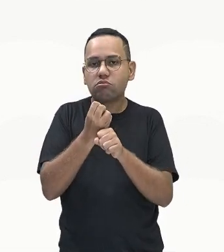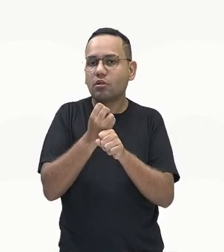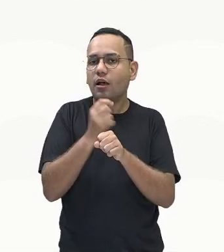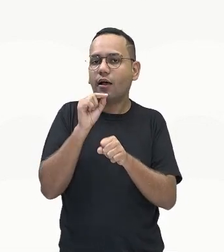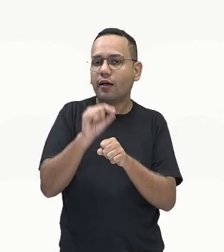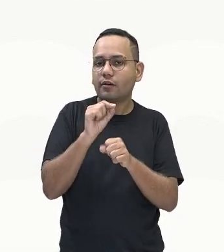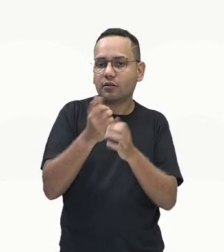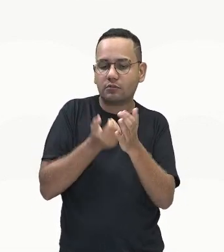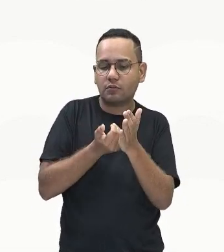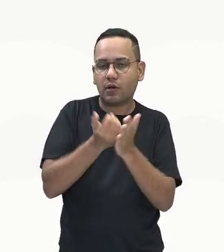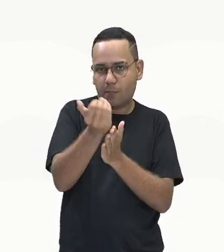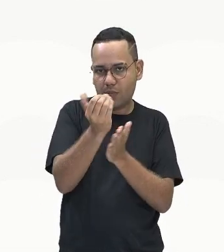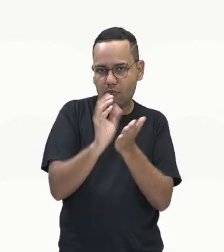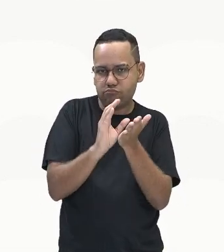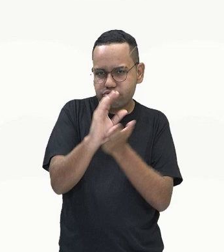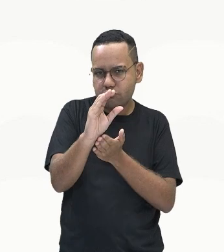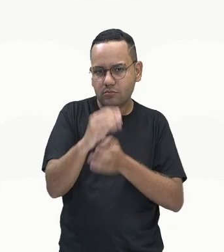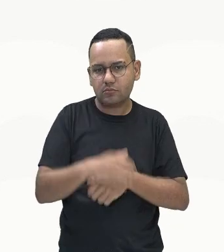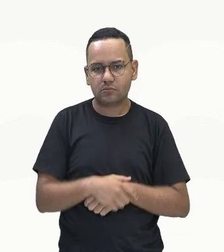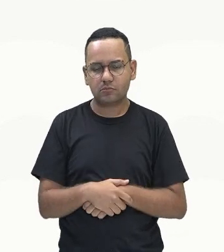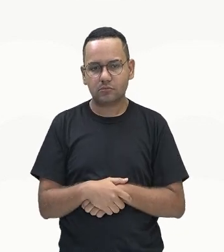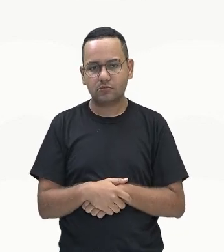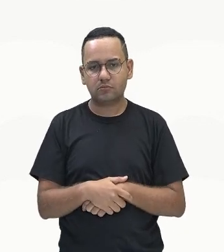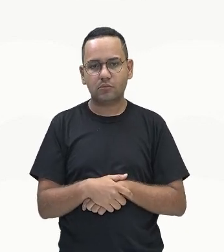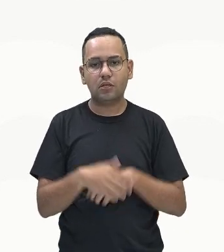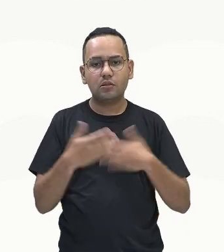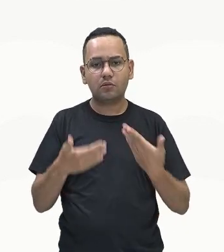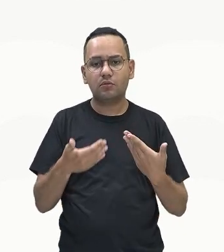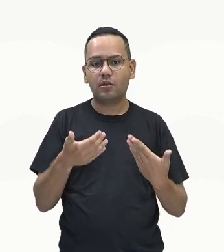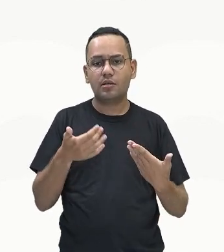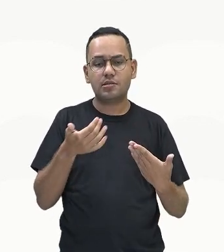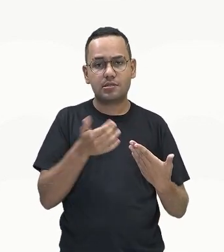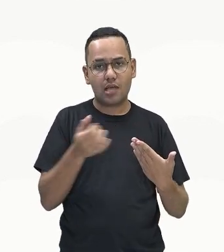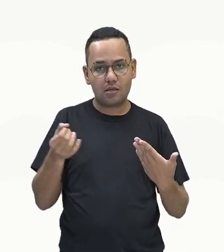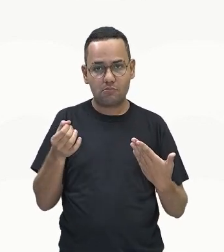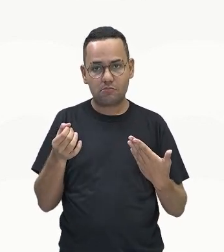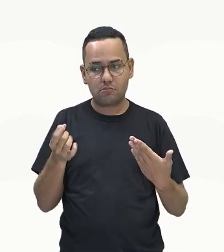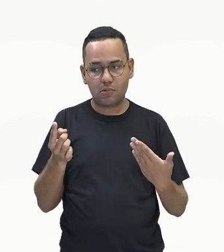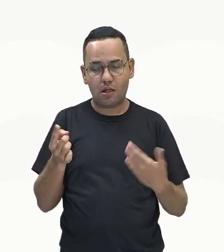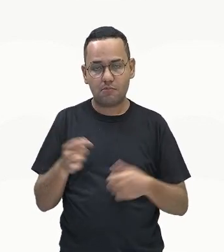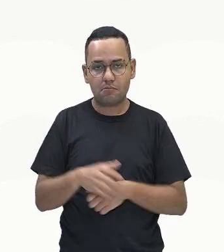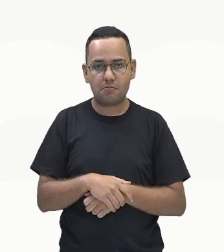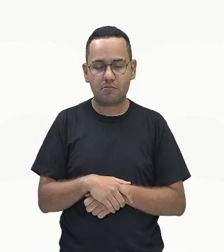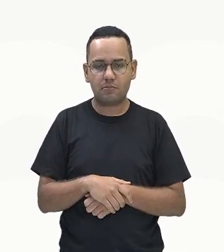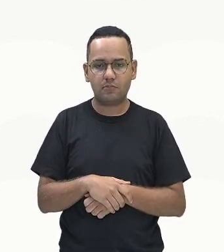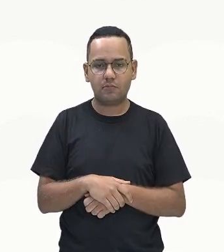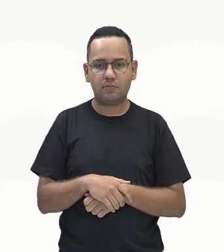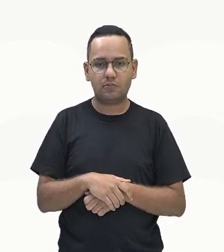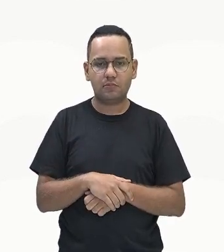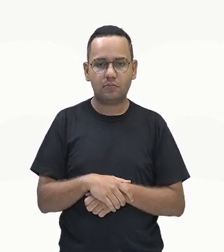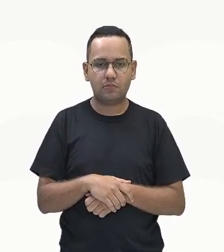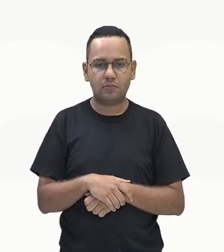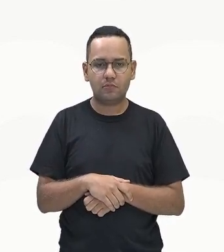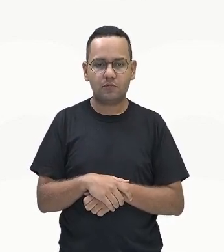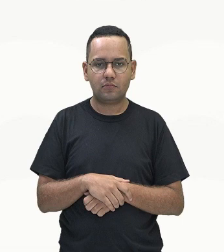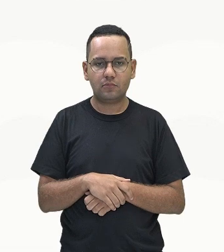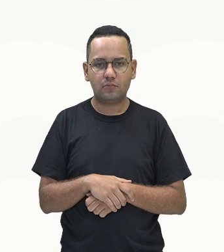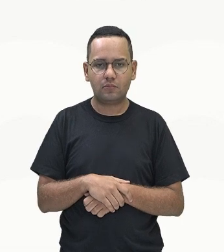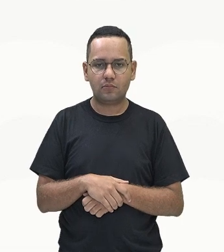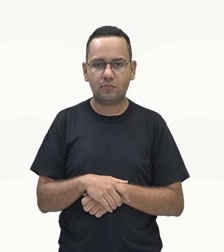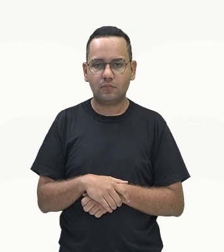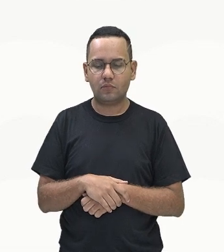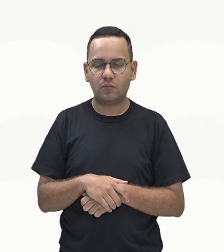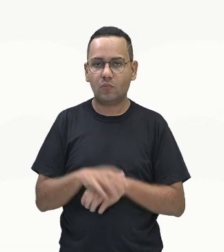né, é 100. Tudo bem? então vai continuar sendo em cima do meu